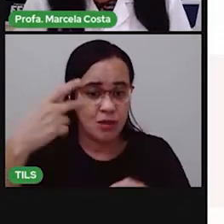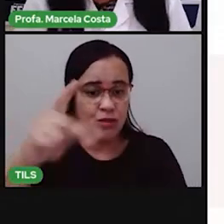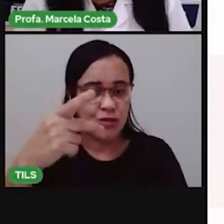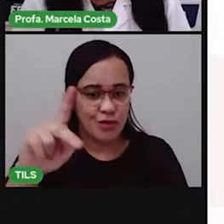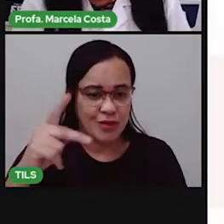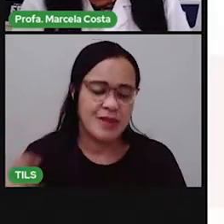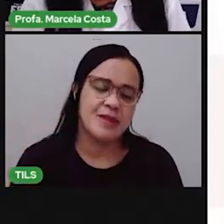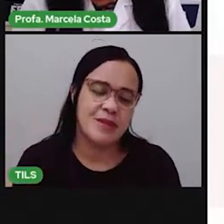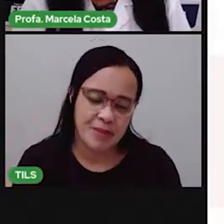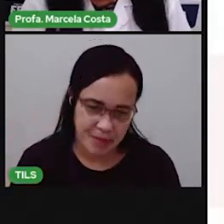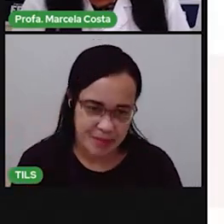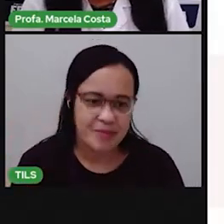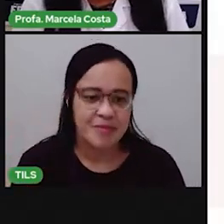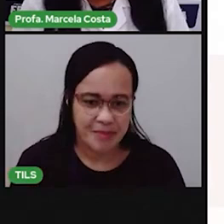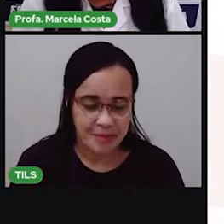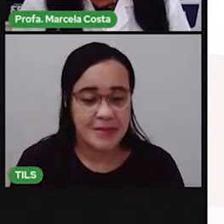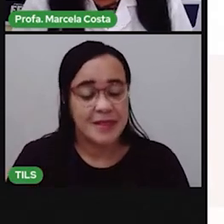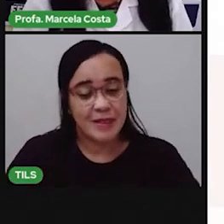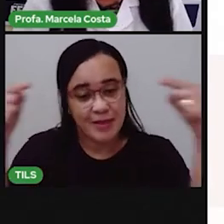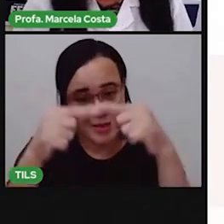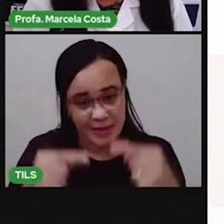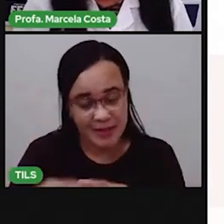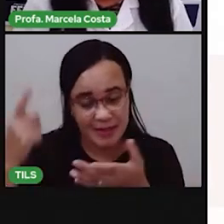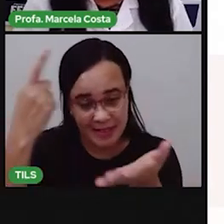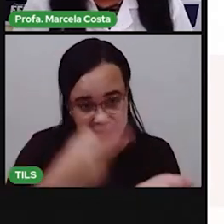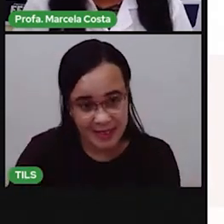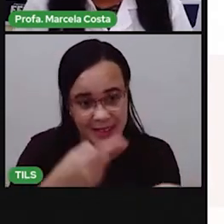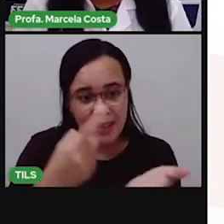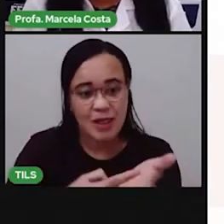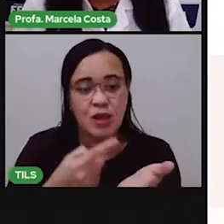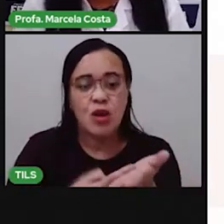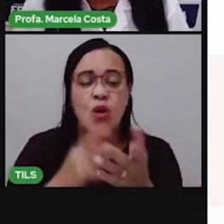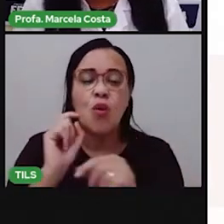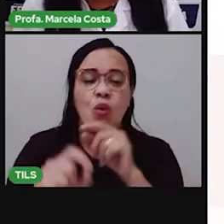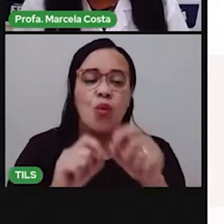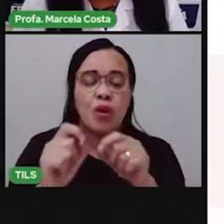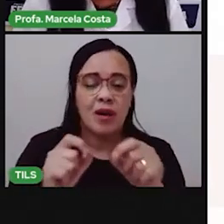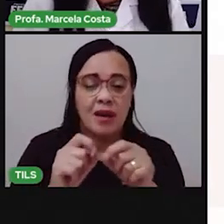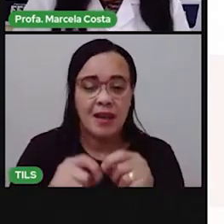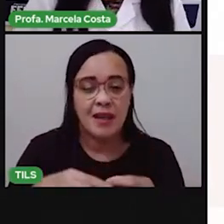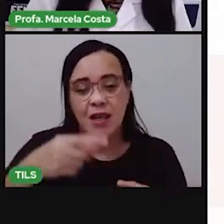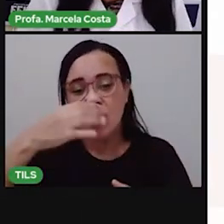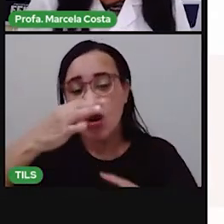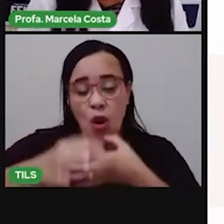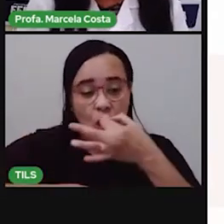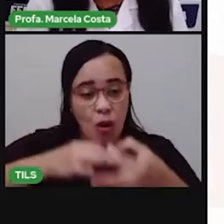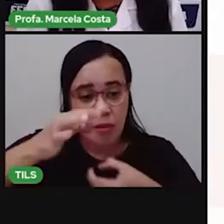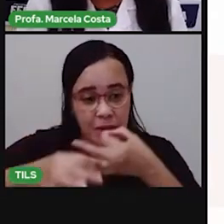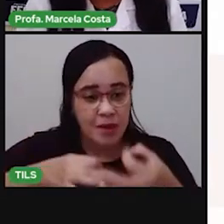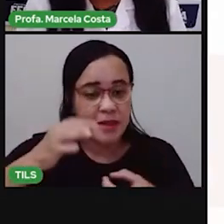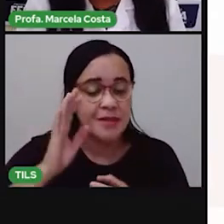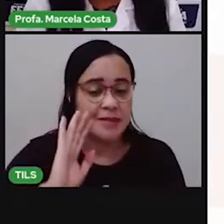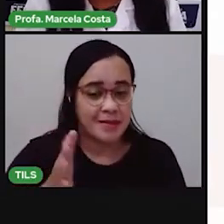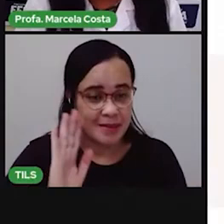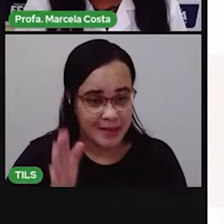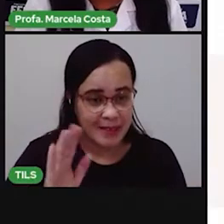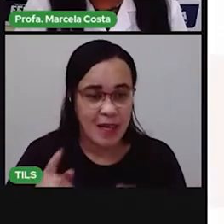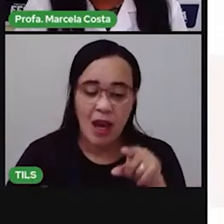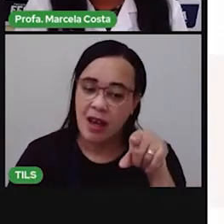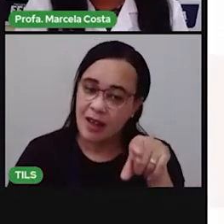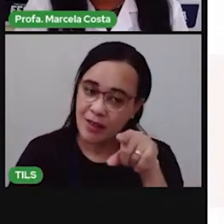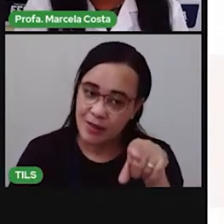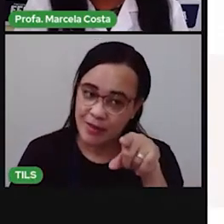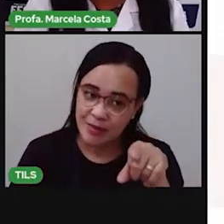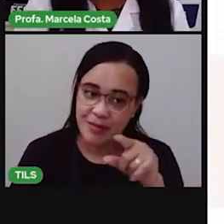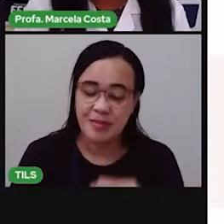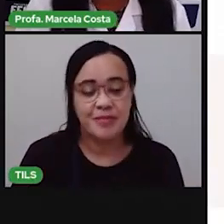Pois bem, vamos combinar assim. A gente vai dar algumas indicações. E aí, seu responsável vai estar aí